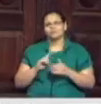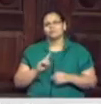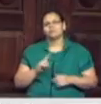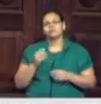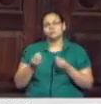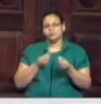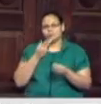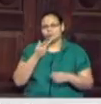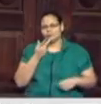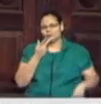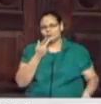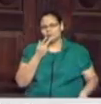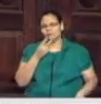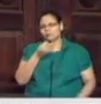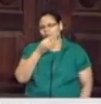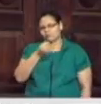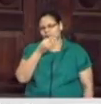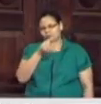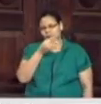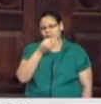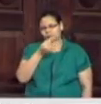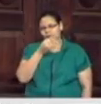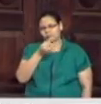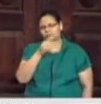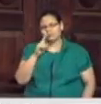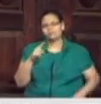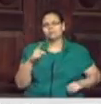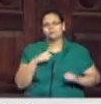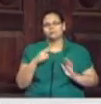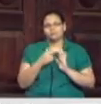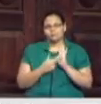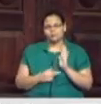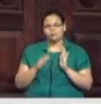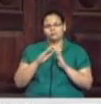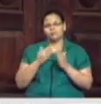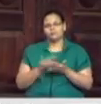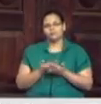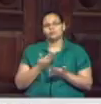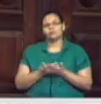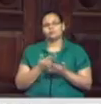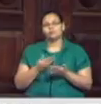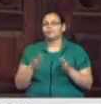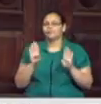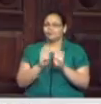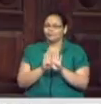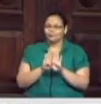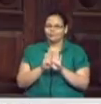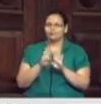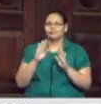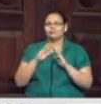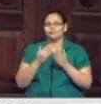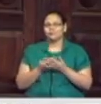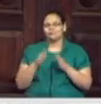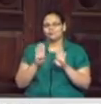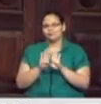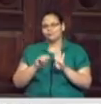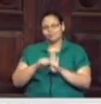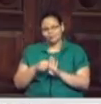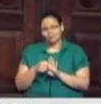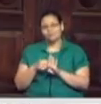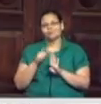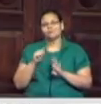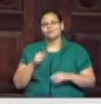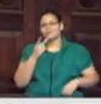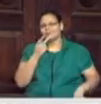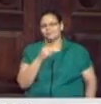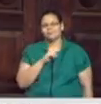foi dito, é uma opinião que eu tenho e carrego. Escola, pelo contrário, quando se fecha uma escola, quando se nega um banco